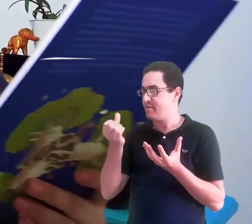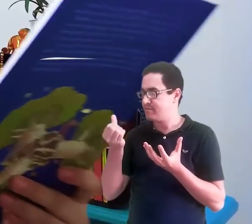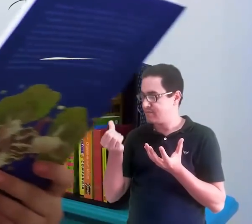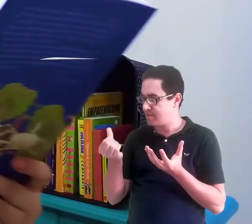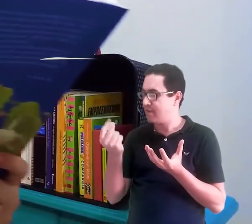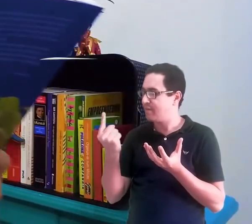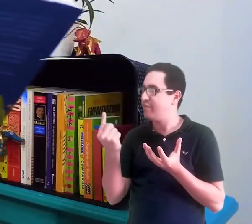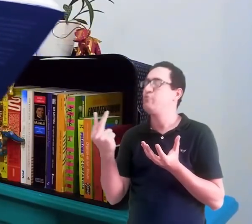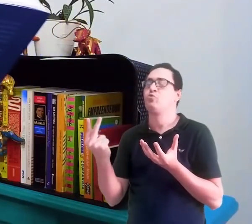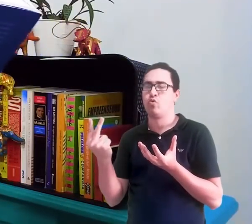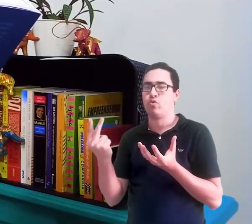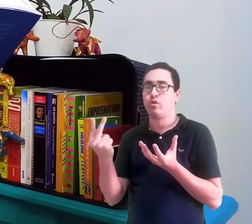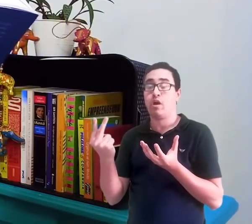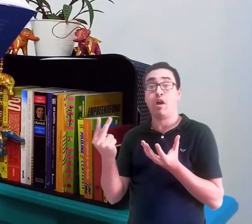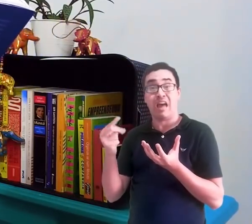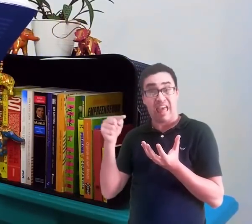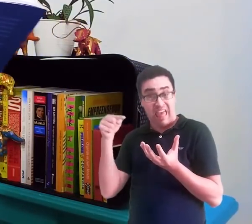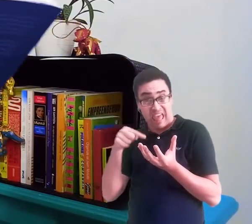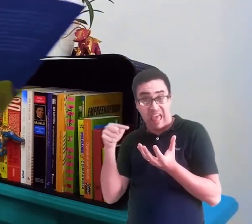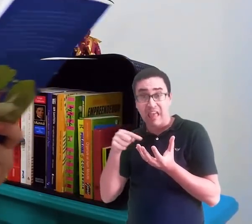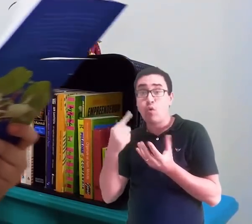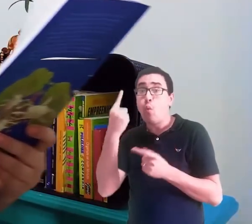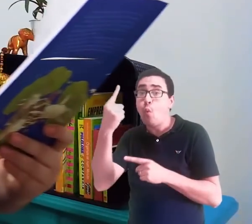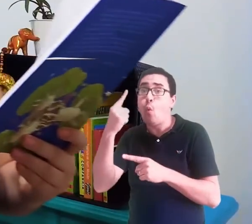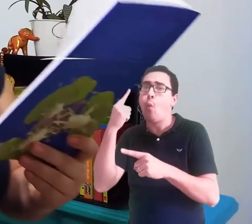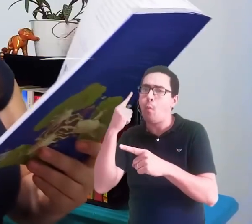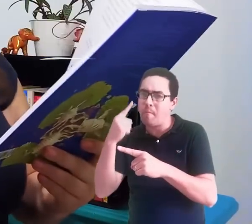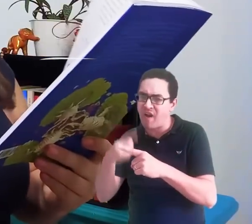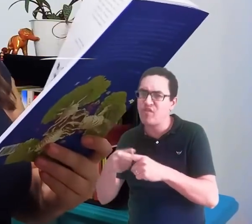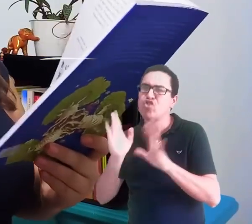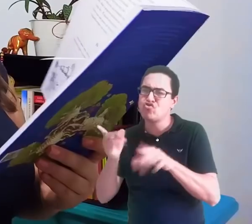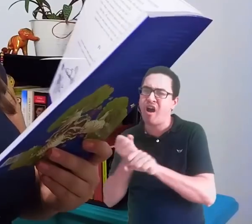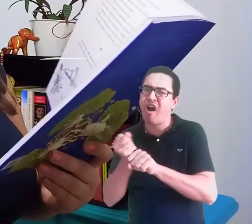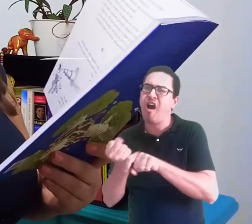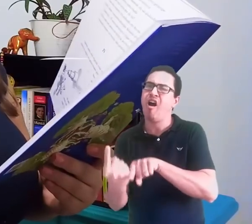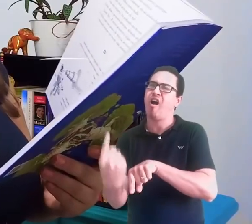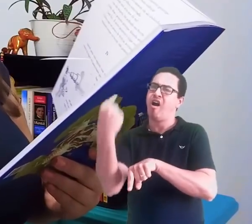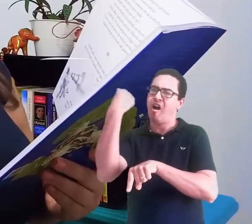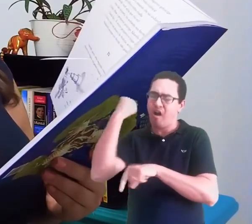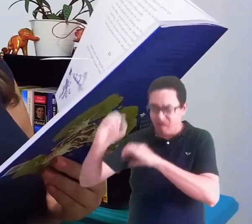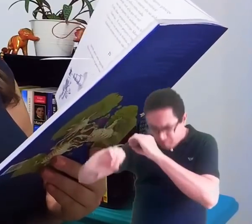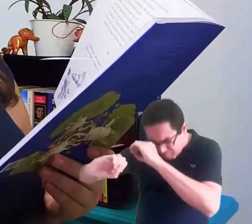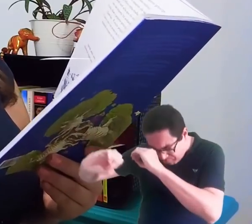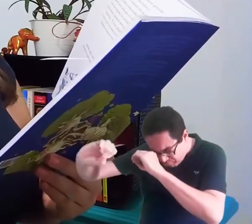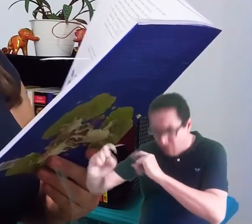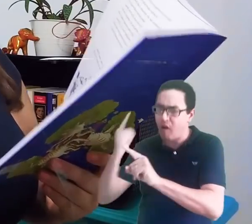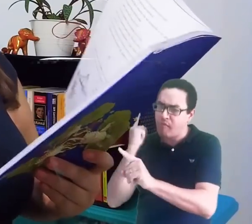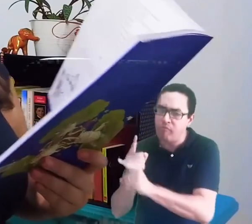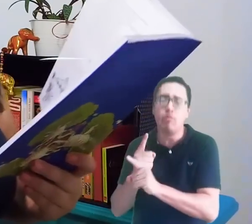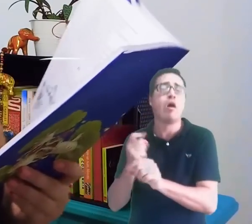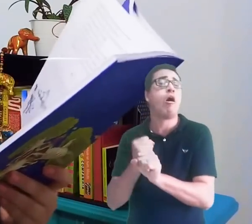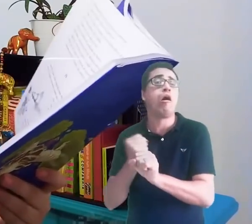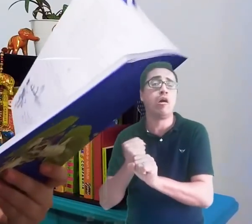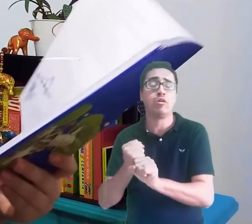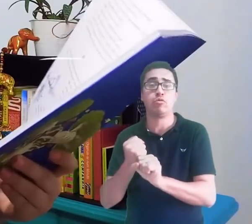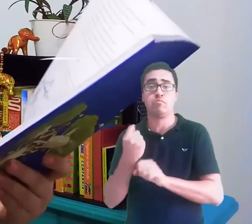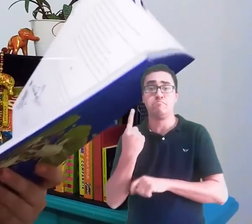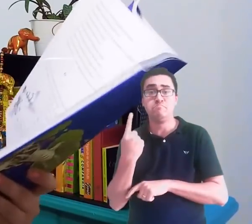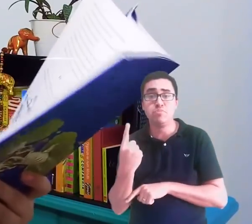B612. Esse asteroide só foi visto no telescópio uma única vez, em